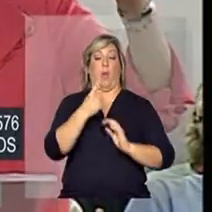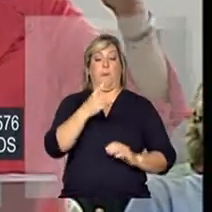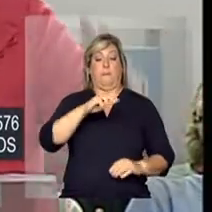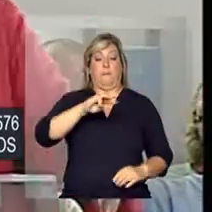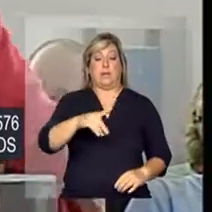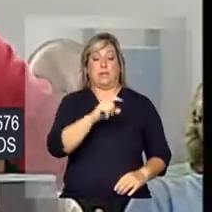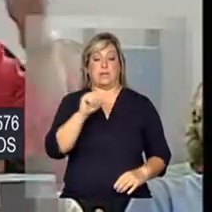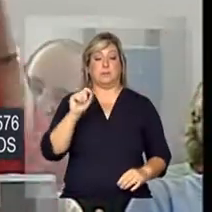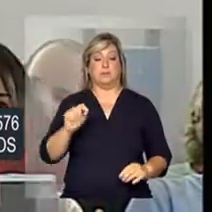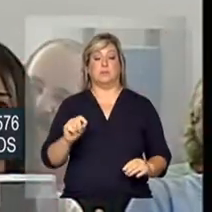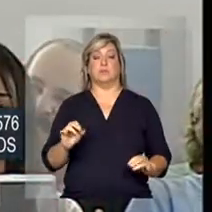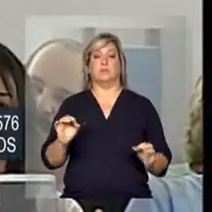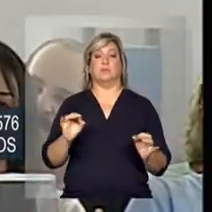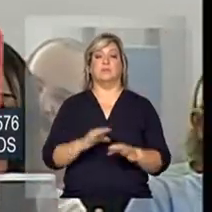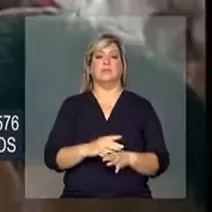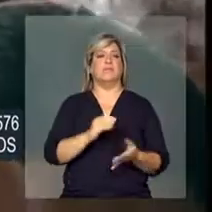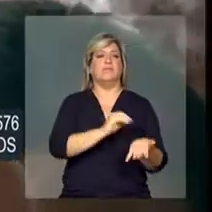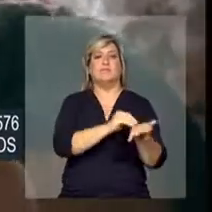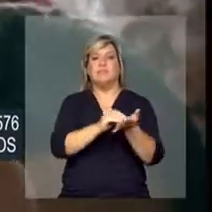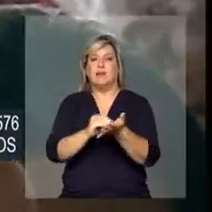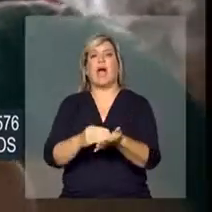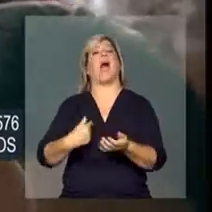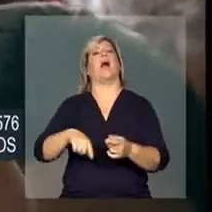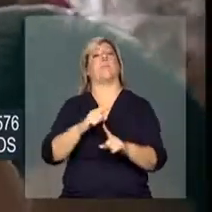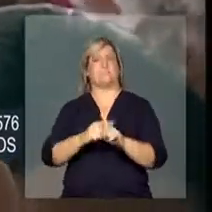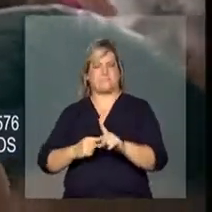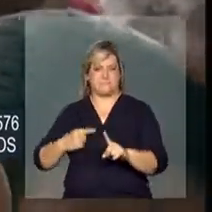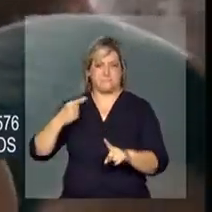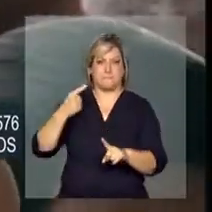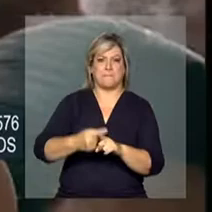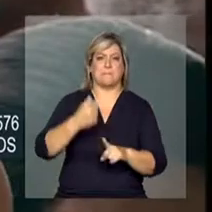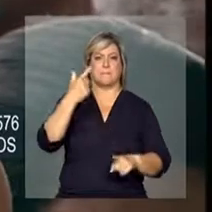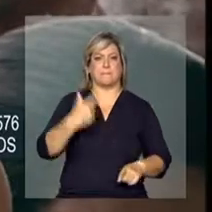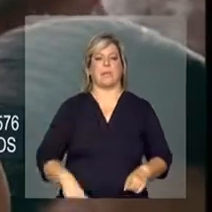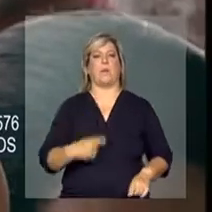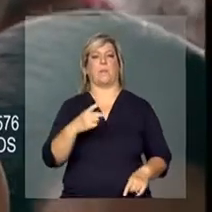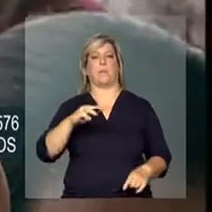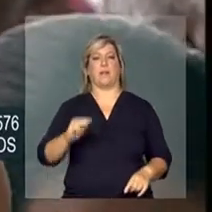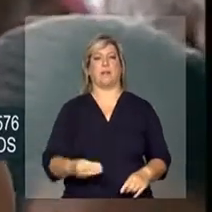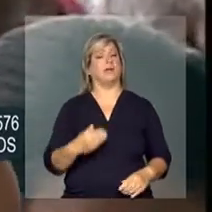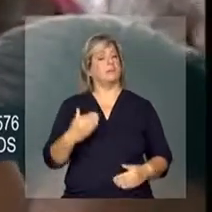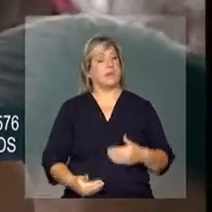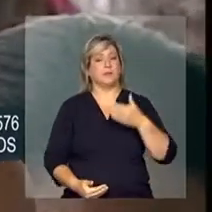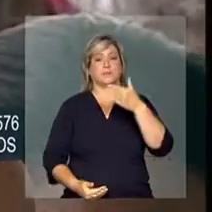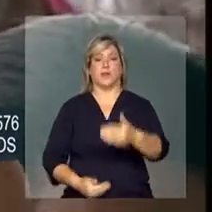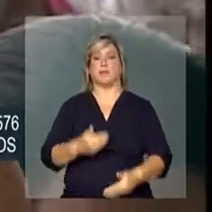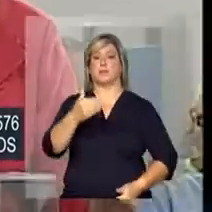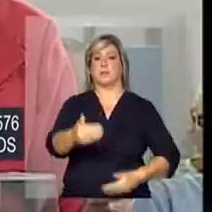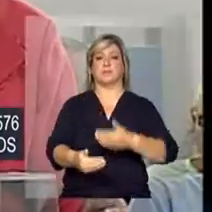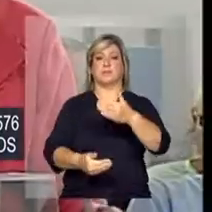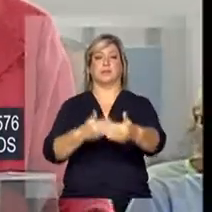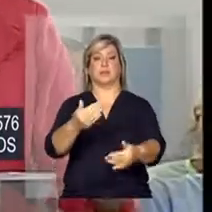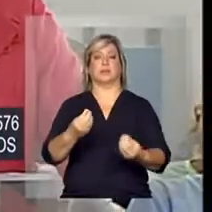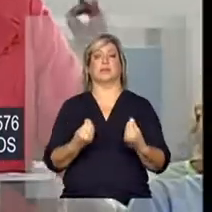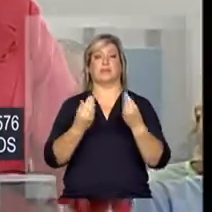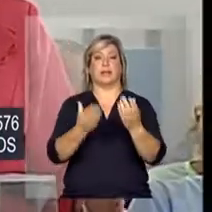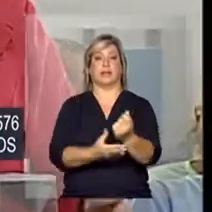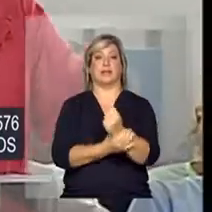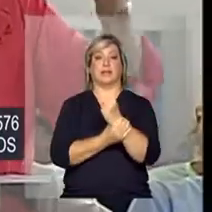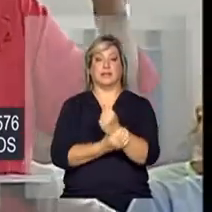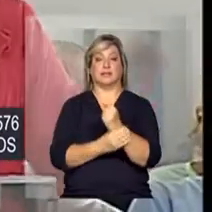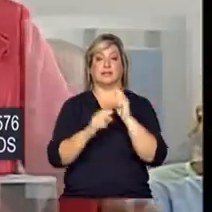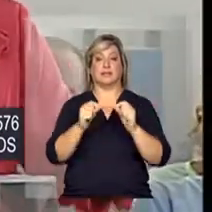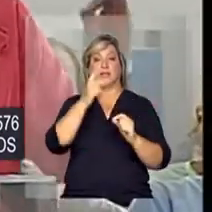de tudo. Aí nós contrataremos mais outro 1 milhão. E assim nós iremos garantir que